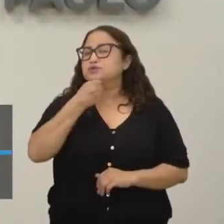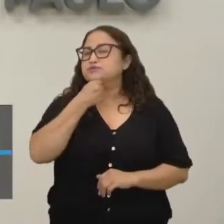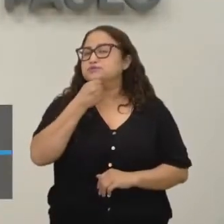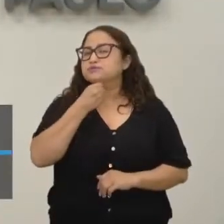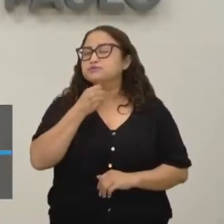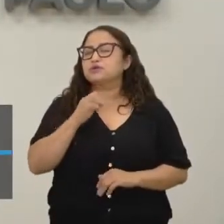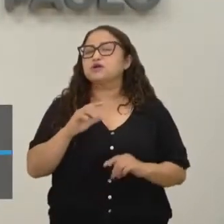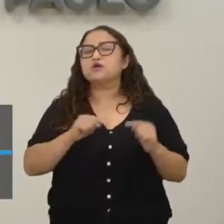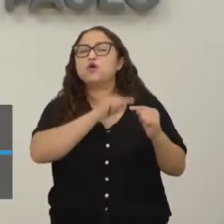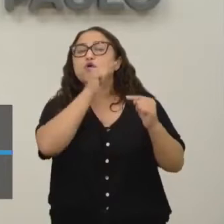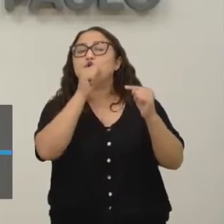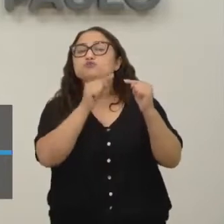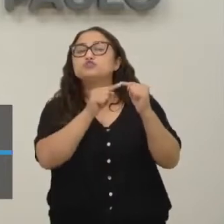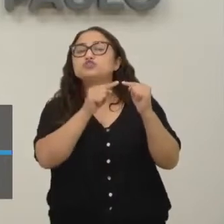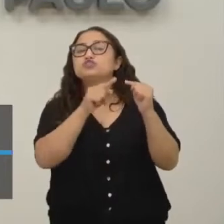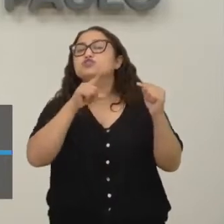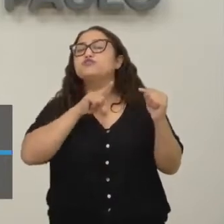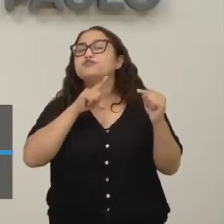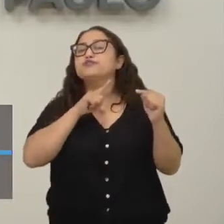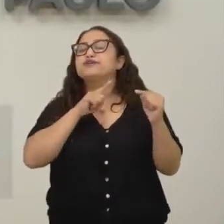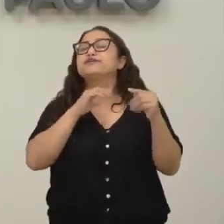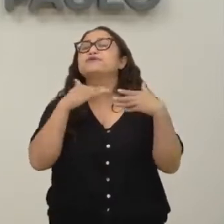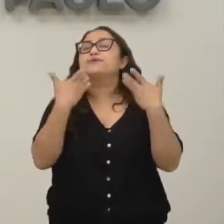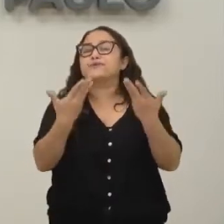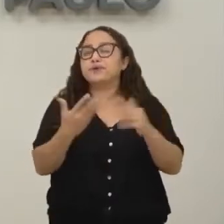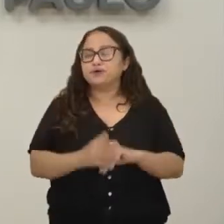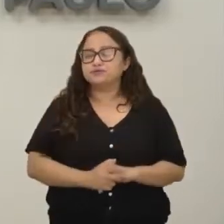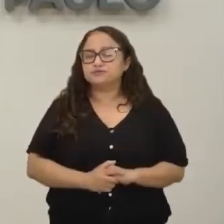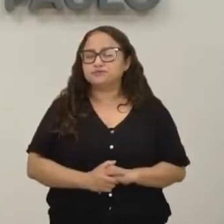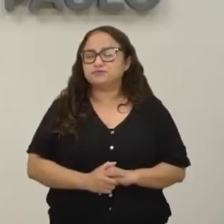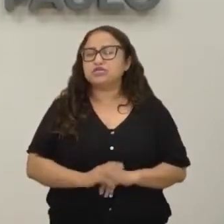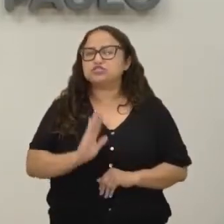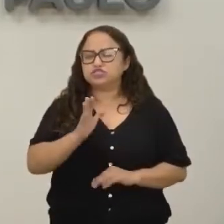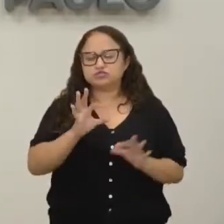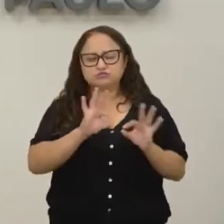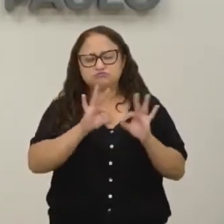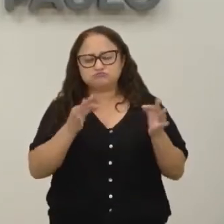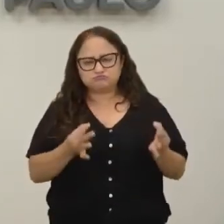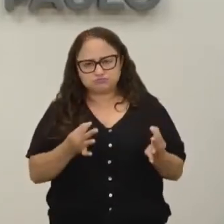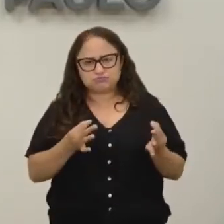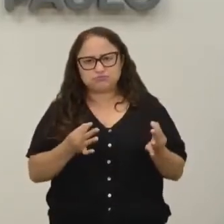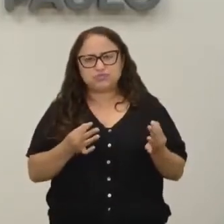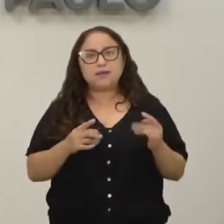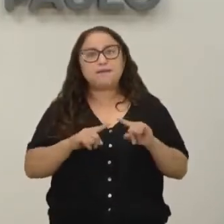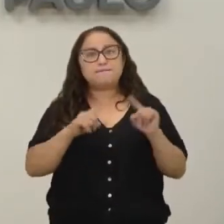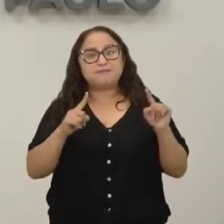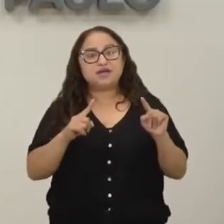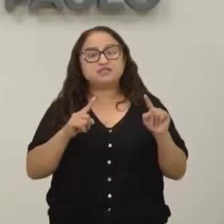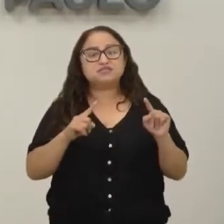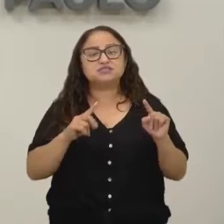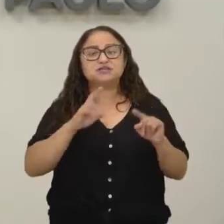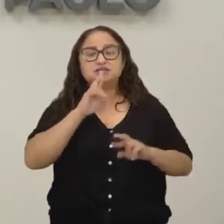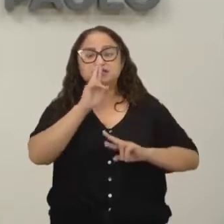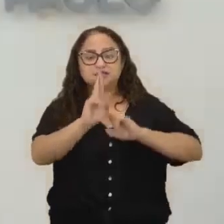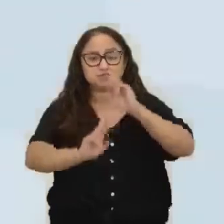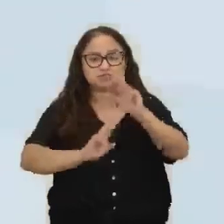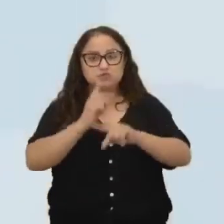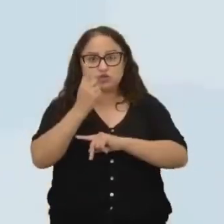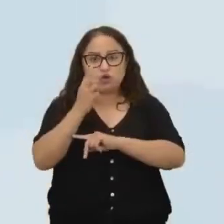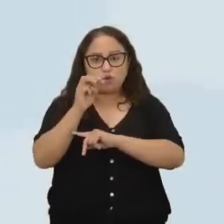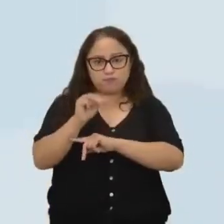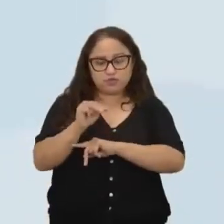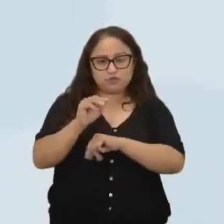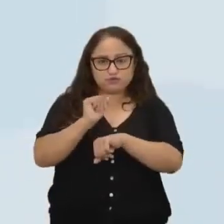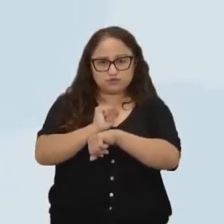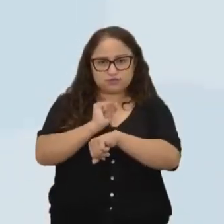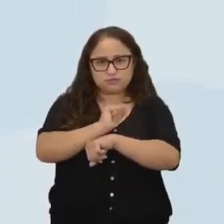reportagem? Então, qual é a finalidade desse texto que a gente leu? Né? Embora ele está sintetizado, mas qual é a finalidade? Então, mande as respostas pra gente. Eu vou dar um minutinho pra